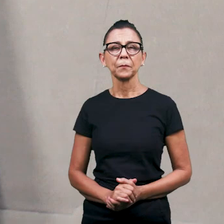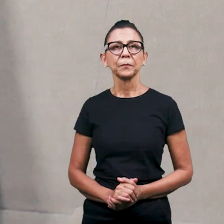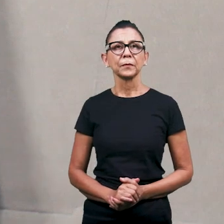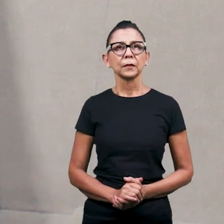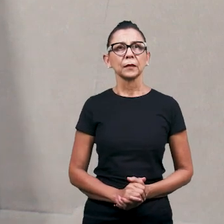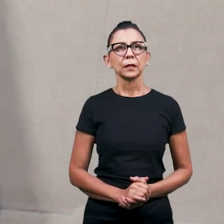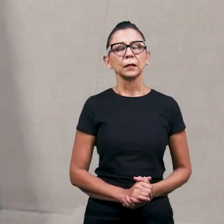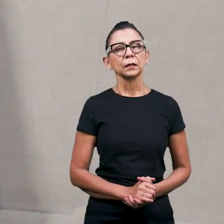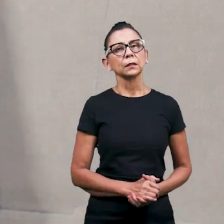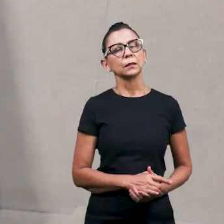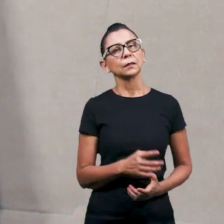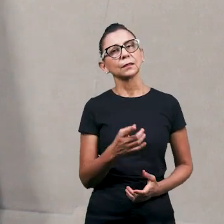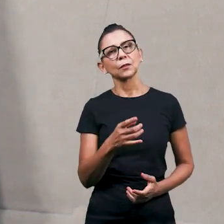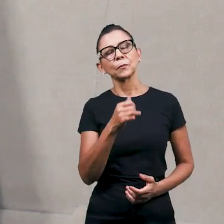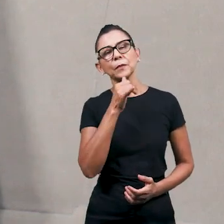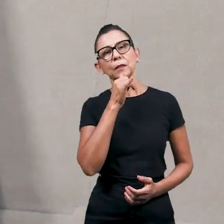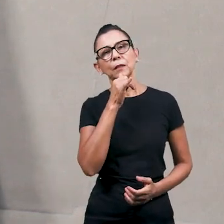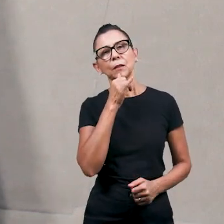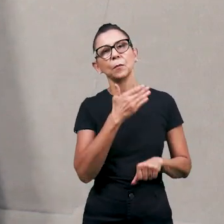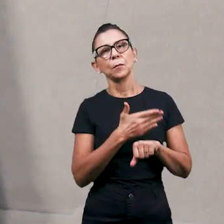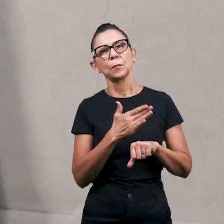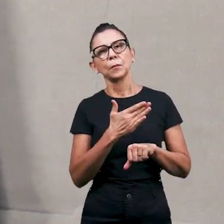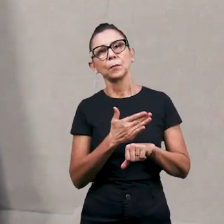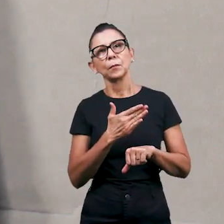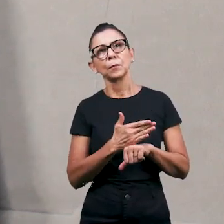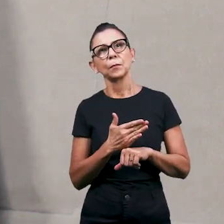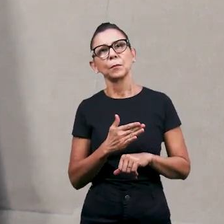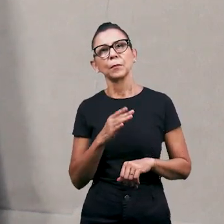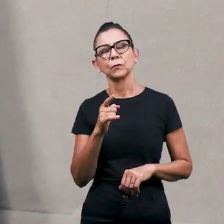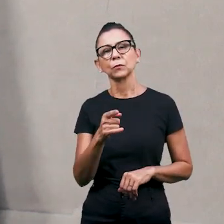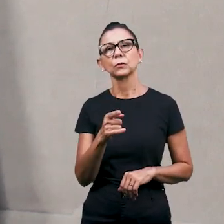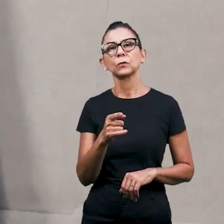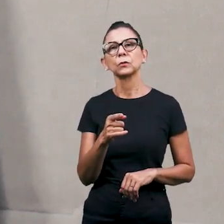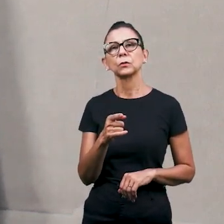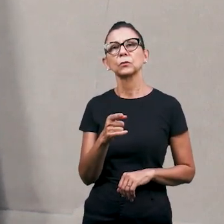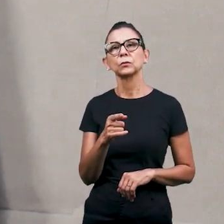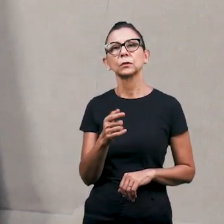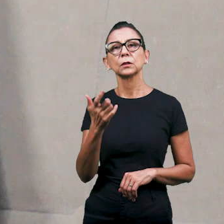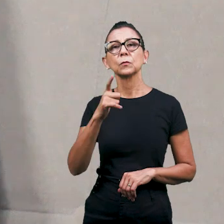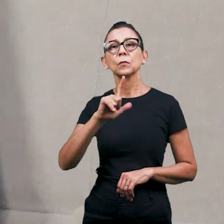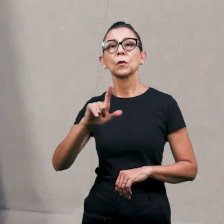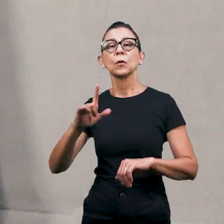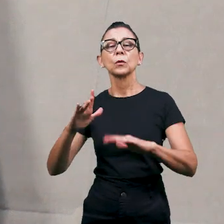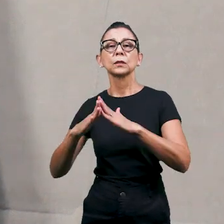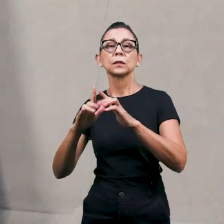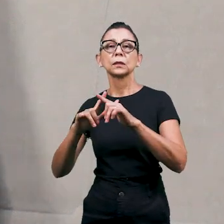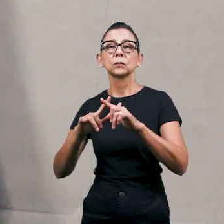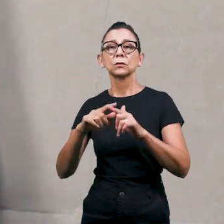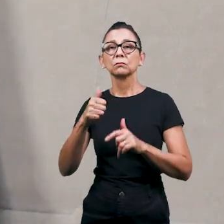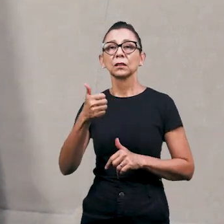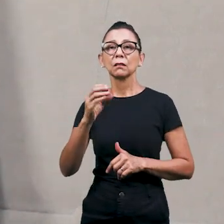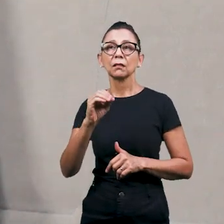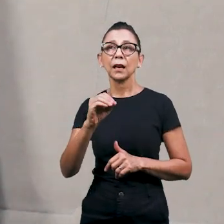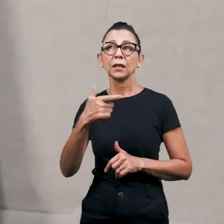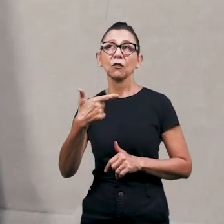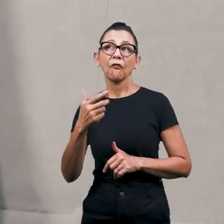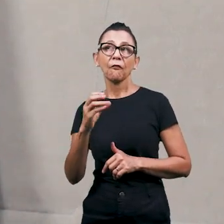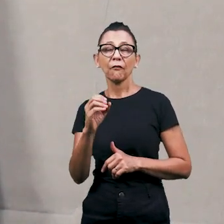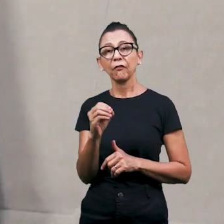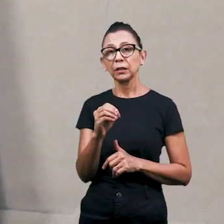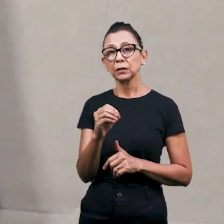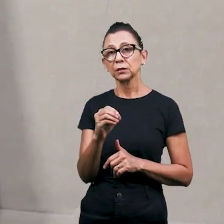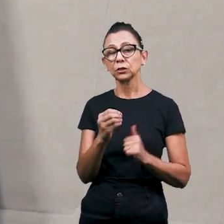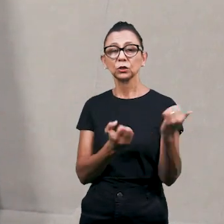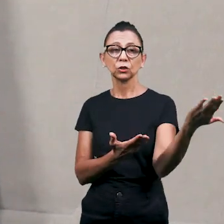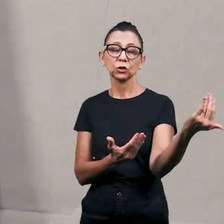amigos dos inimigos do Senhor, mas ser amigos dos amigos de Jesus, que é a coisa mais segura que tem para um jovem, é ter amigos espirituais.